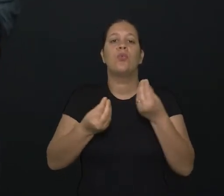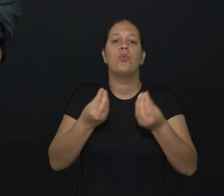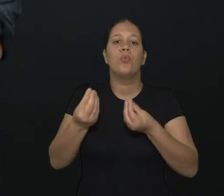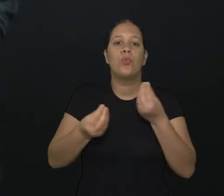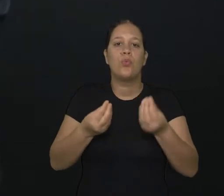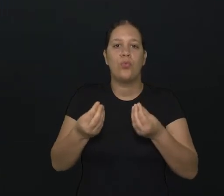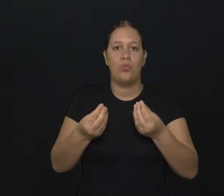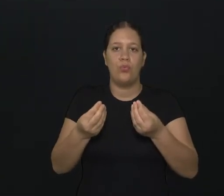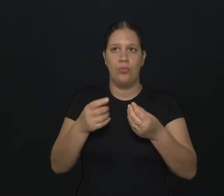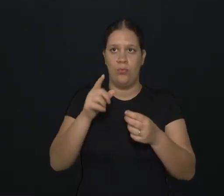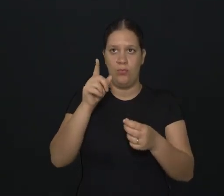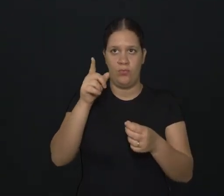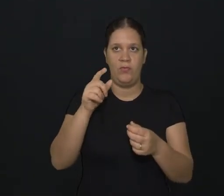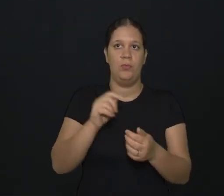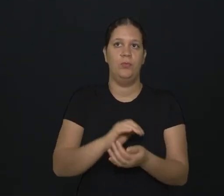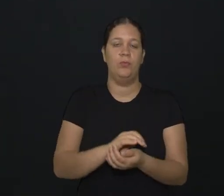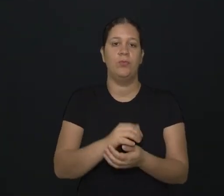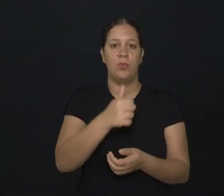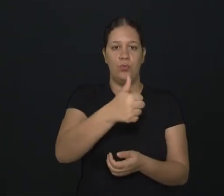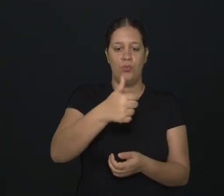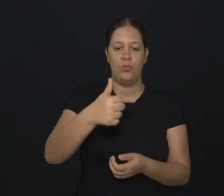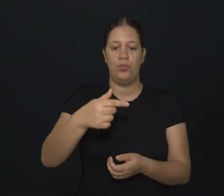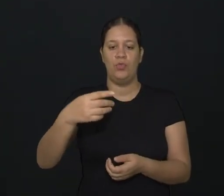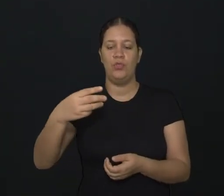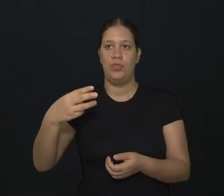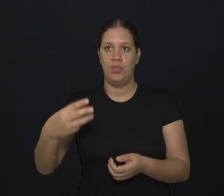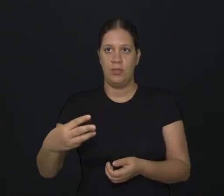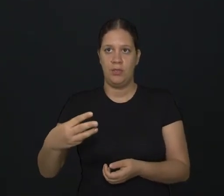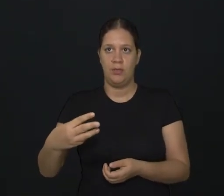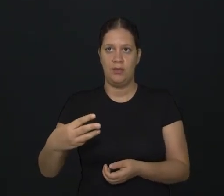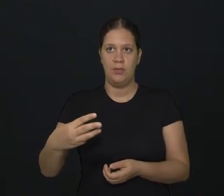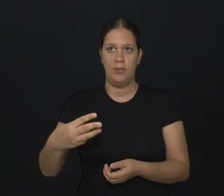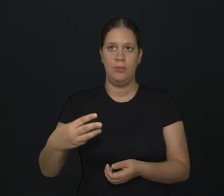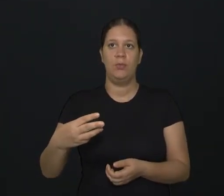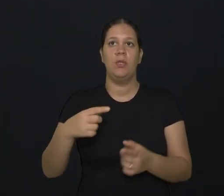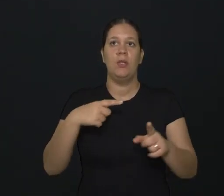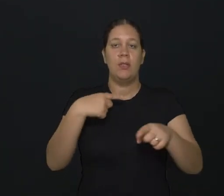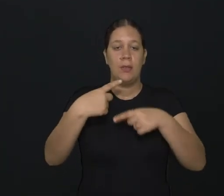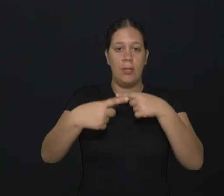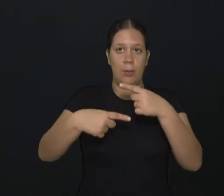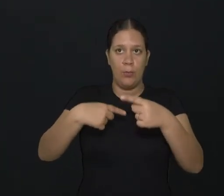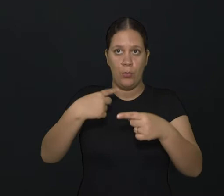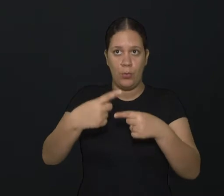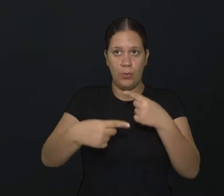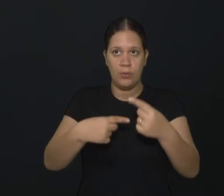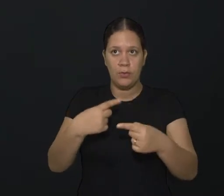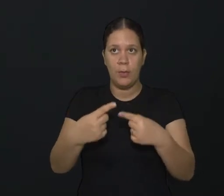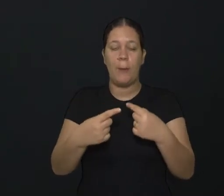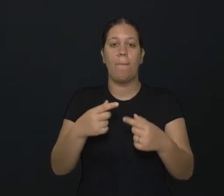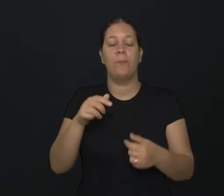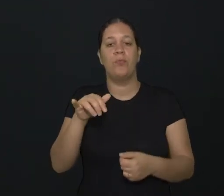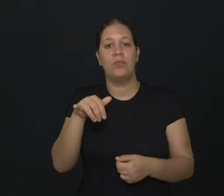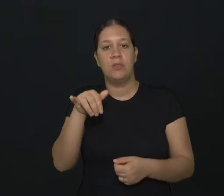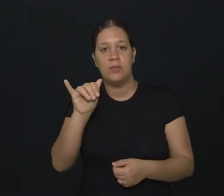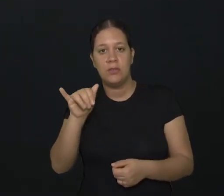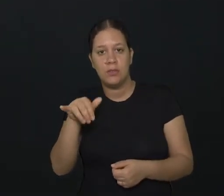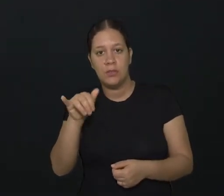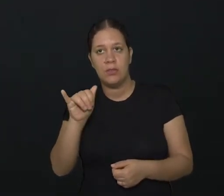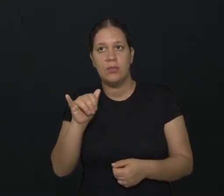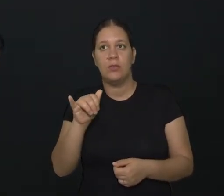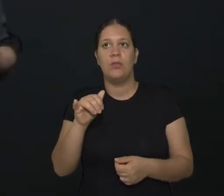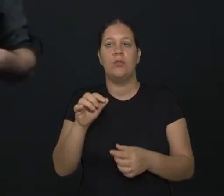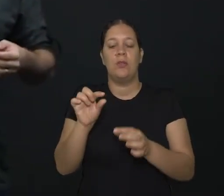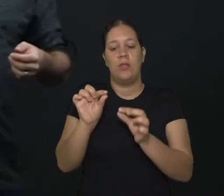casas para a nossa direita. Então, ó, 1, 2, 3, parei aqui. Depois, como o valor do y é igual a